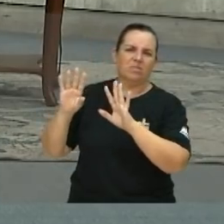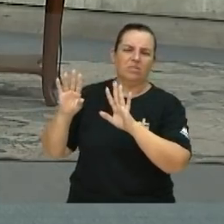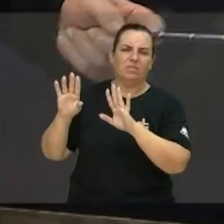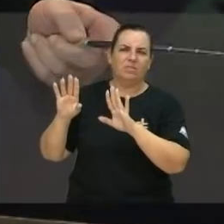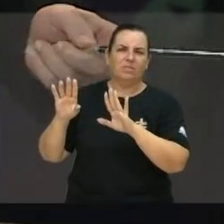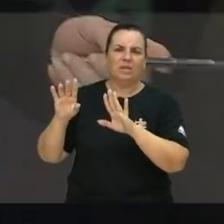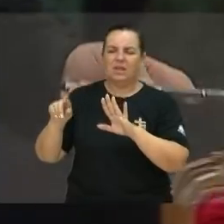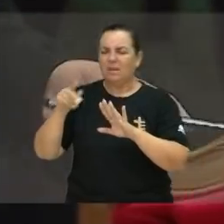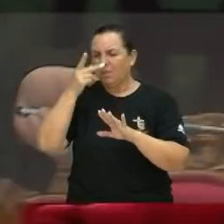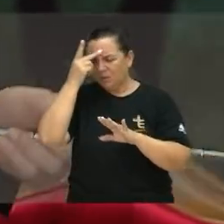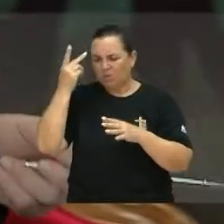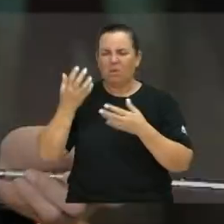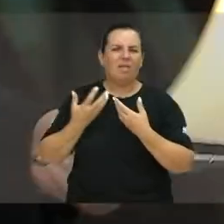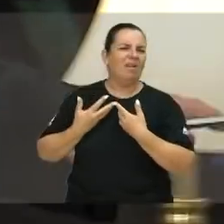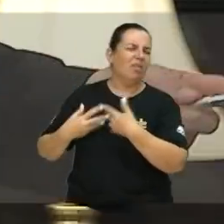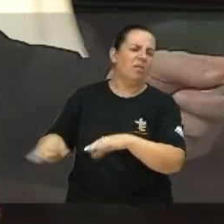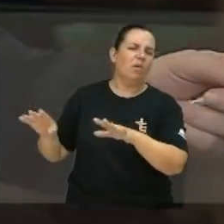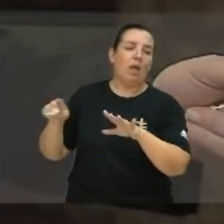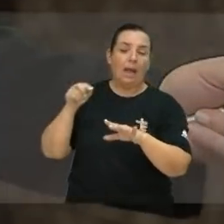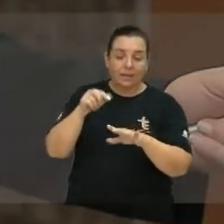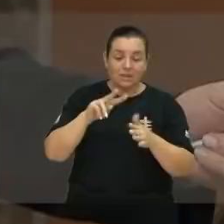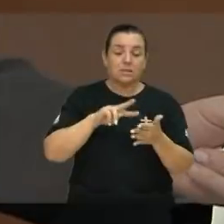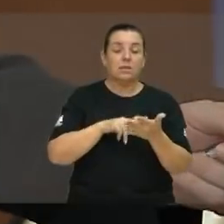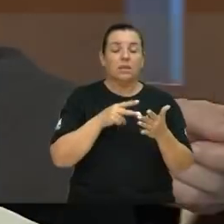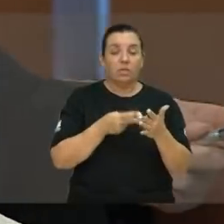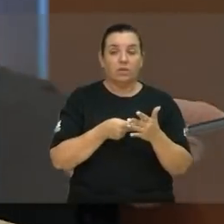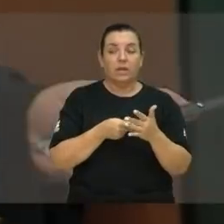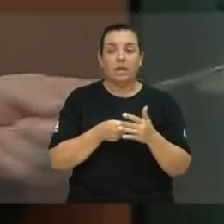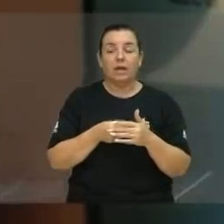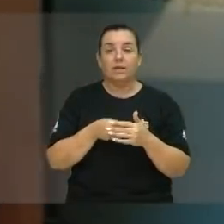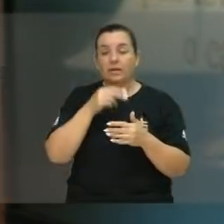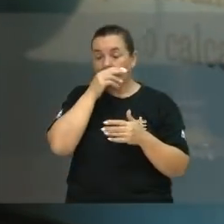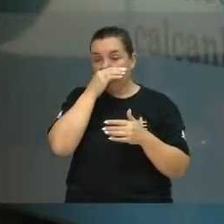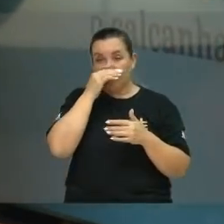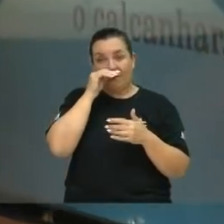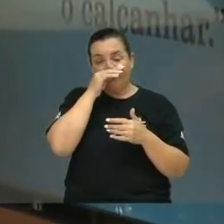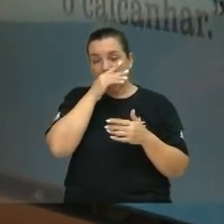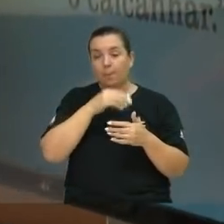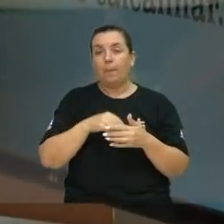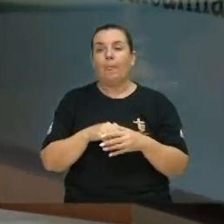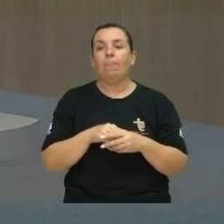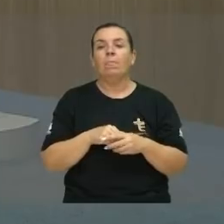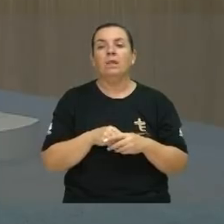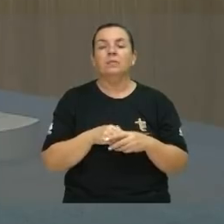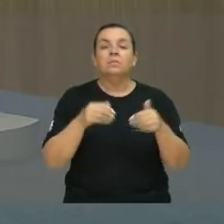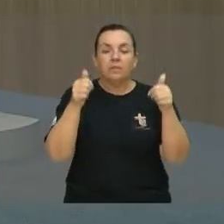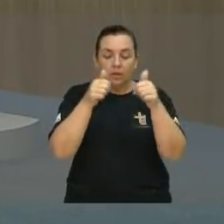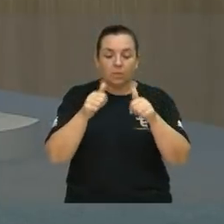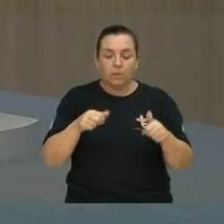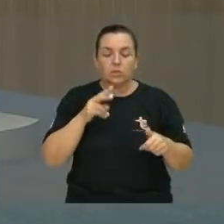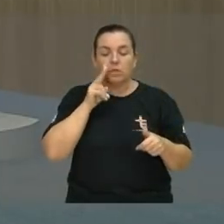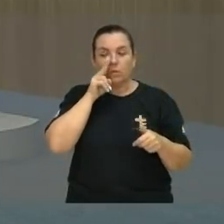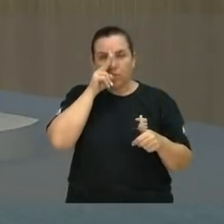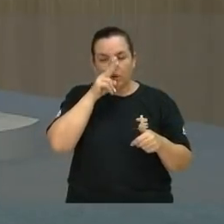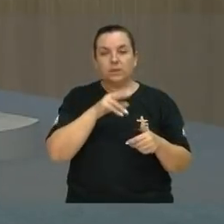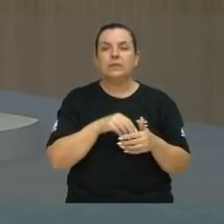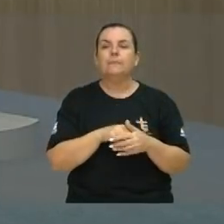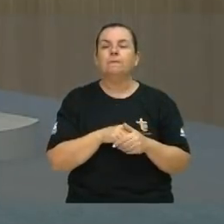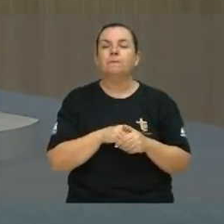aqui levantar o calcanhar é uma imagem bastante forte